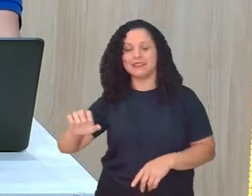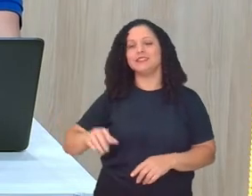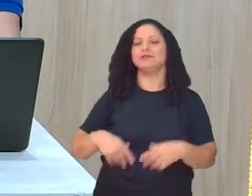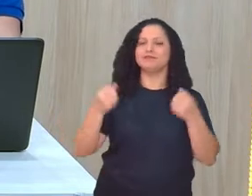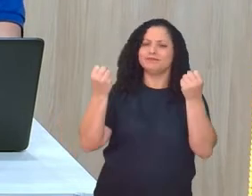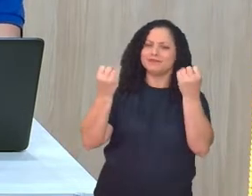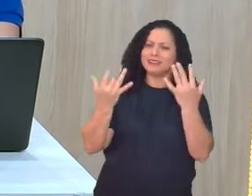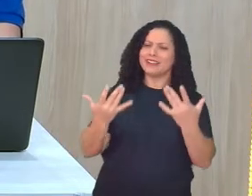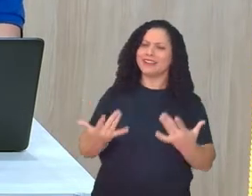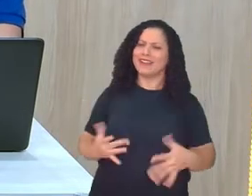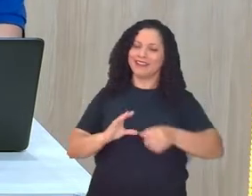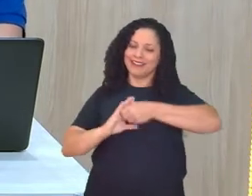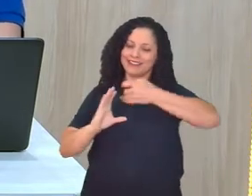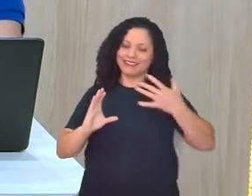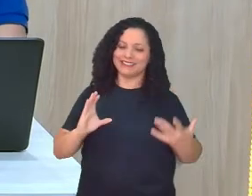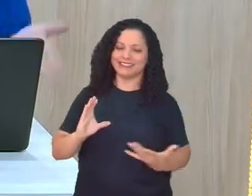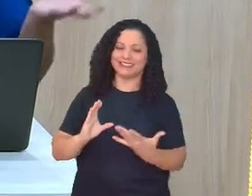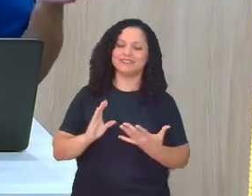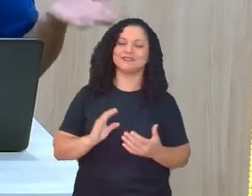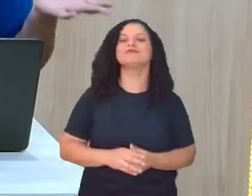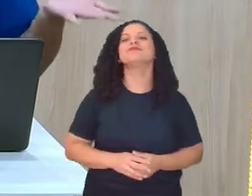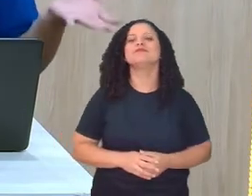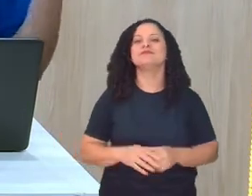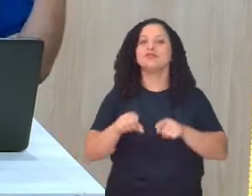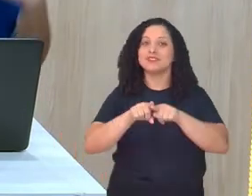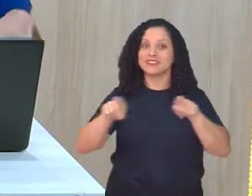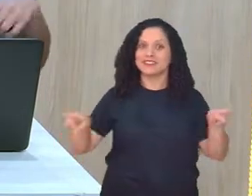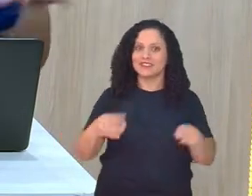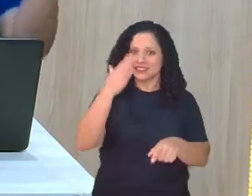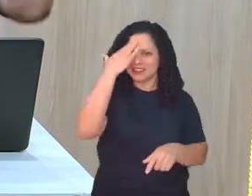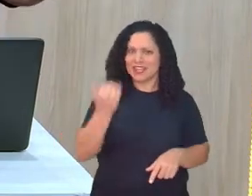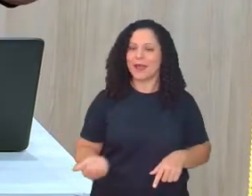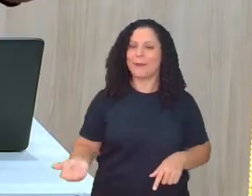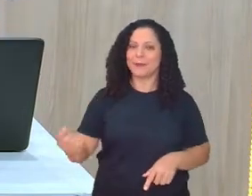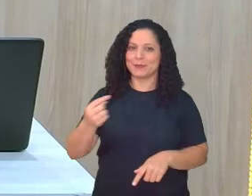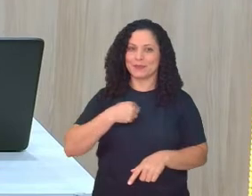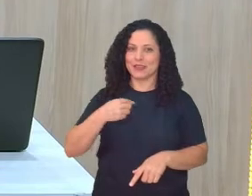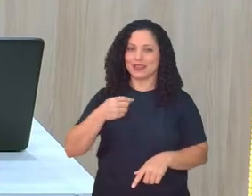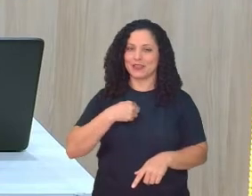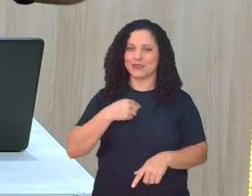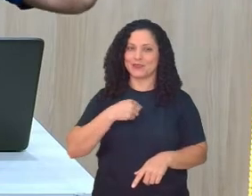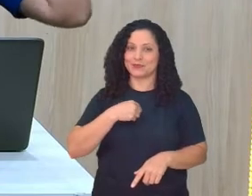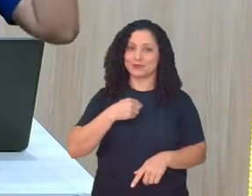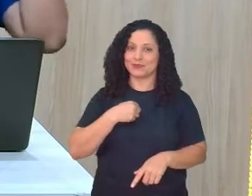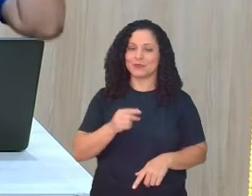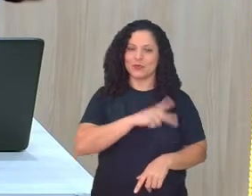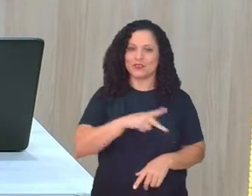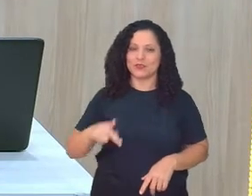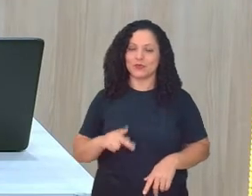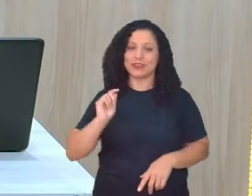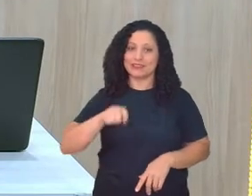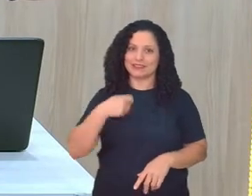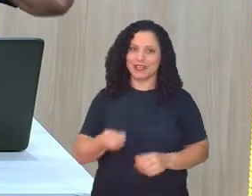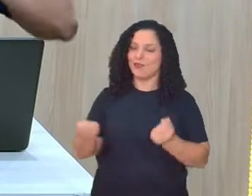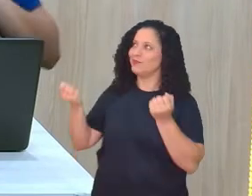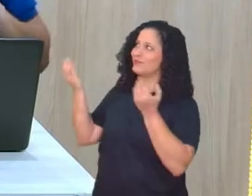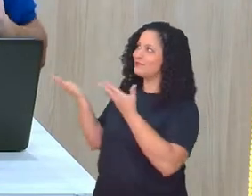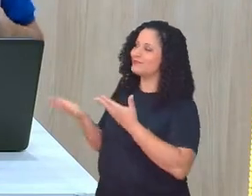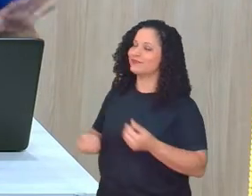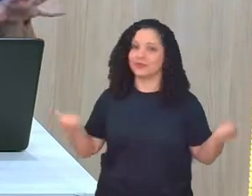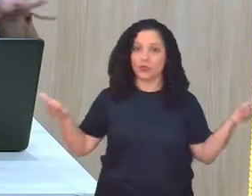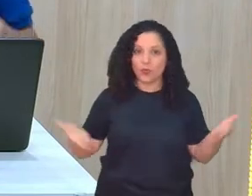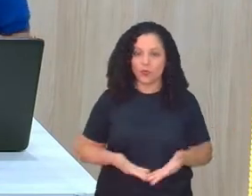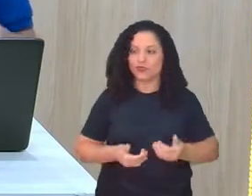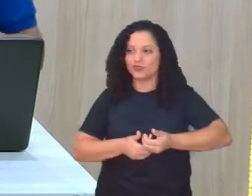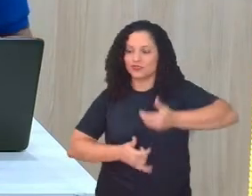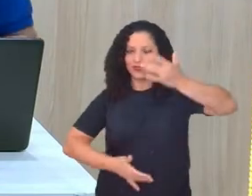aí. Olá, lindezas! Como vocês sabem, eu sou Camille Borba, este aqui é o meu sinal e hoje estarei aqui no